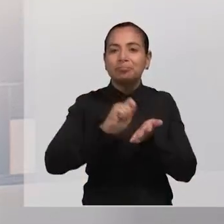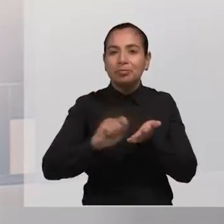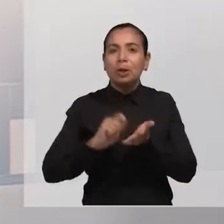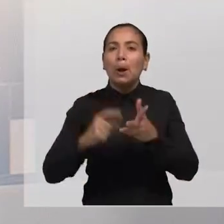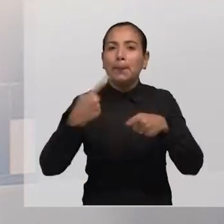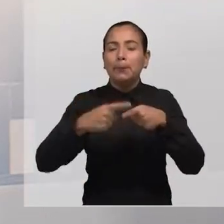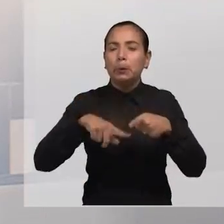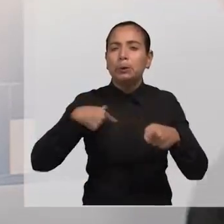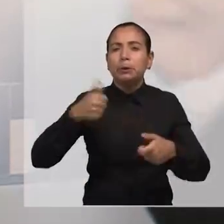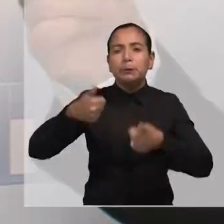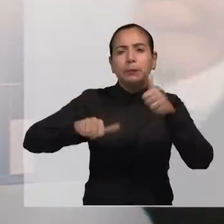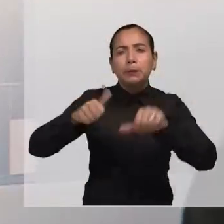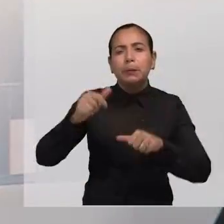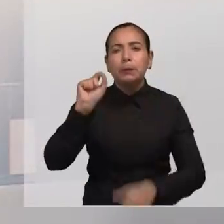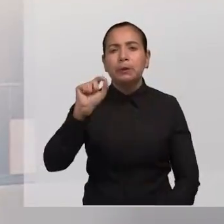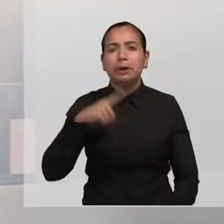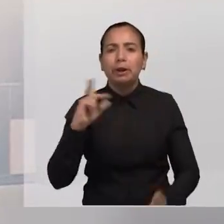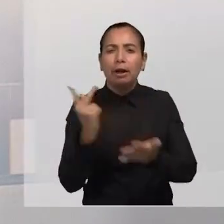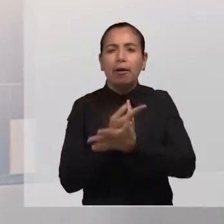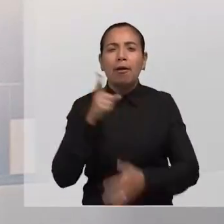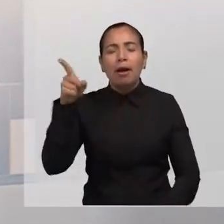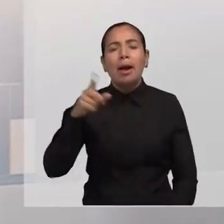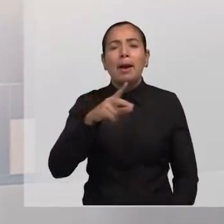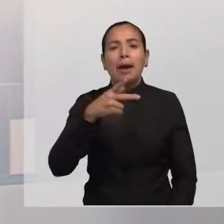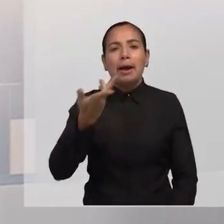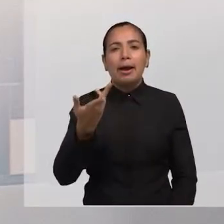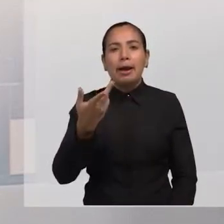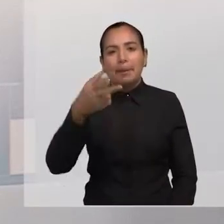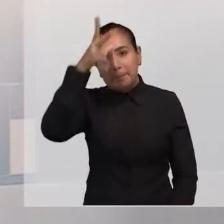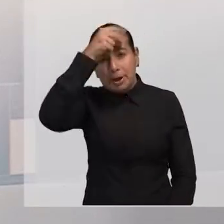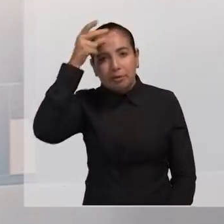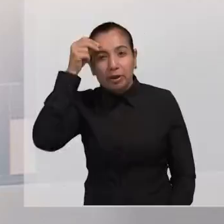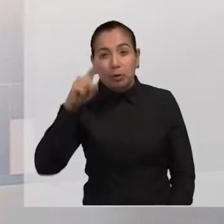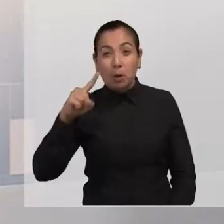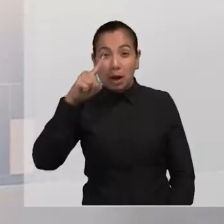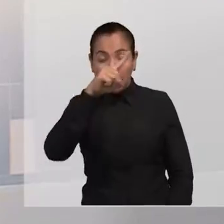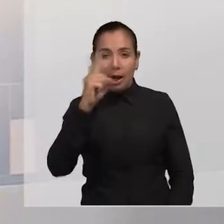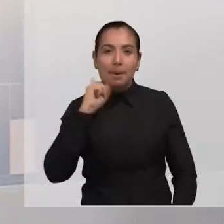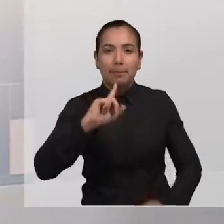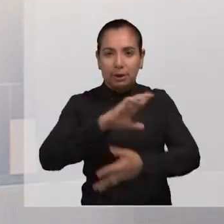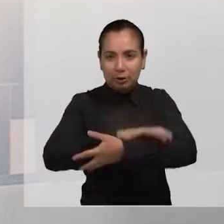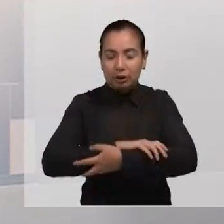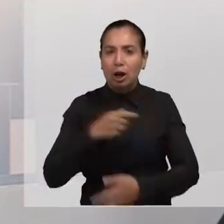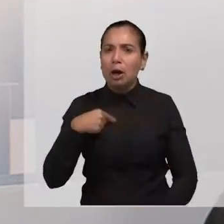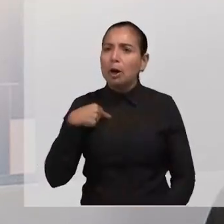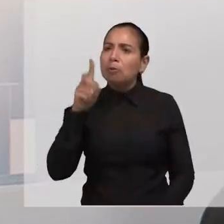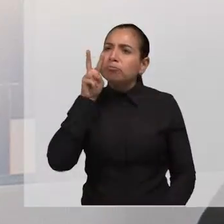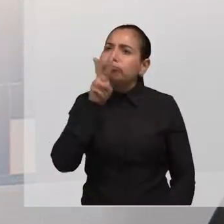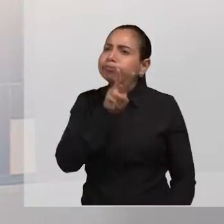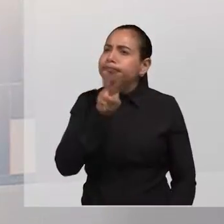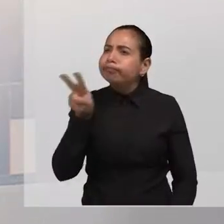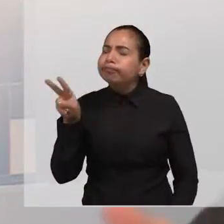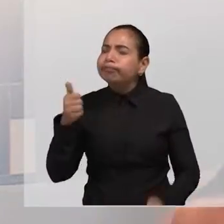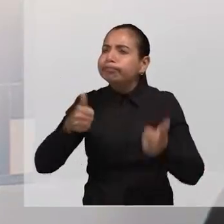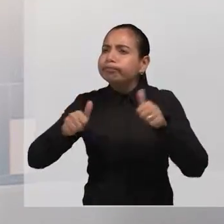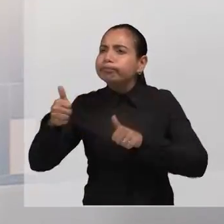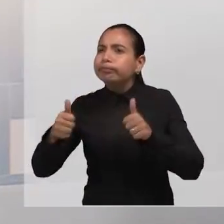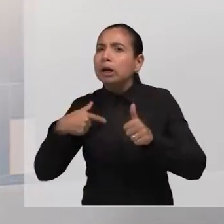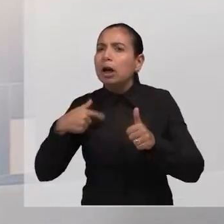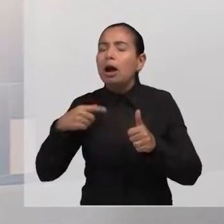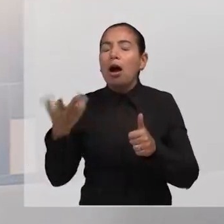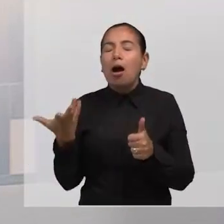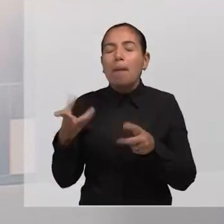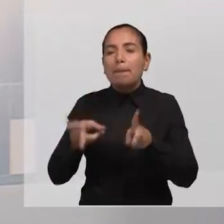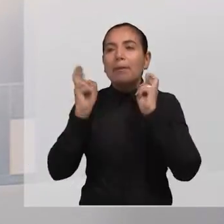avaliação daquele incidente dos prefeitos lá em Minas Gerais, eu cheguei à conclusão que Ciro Gomes não tem assessoria